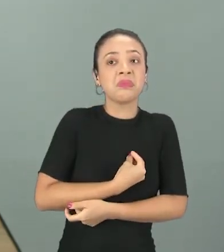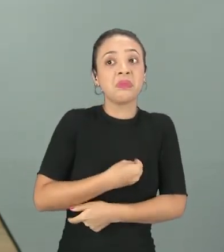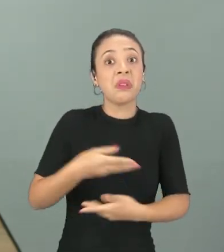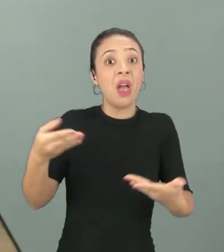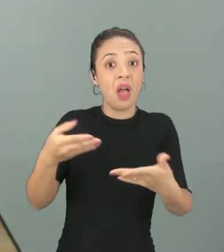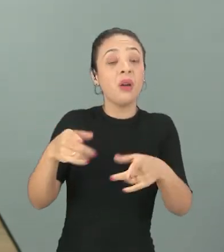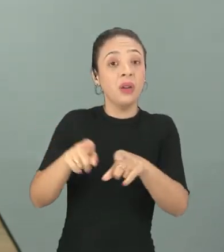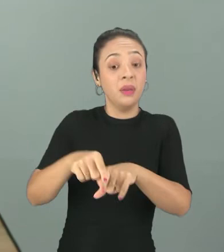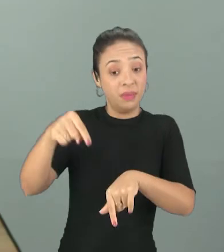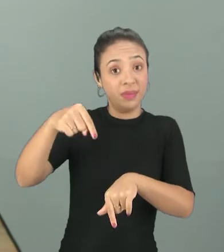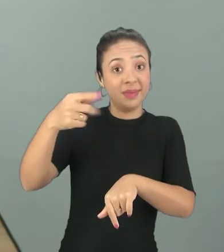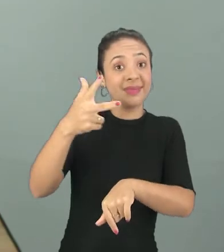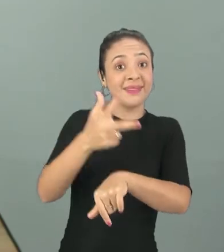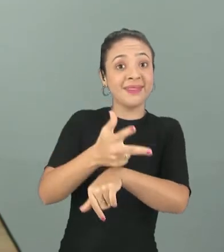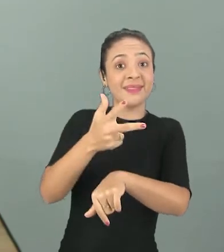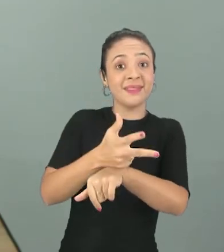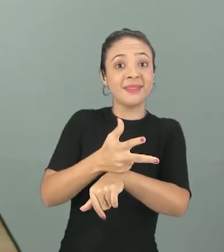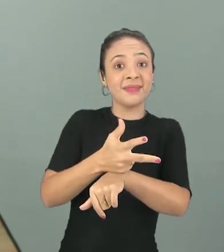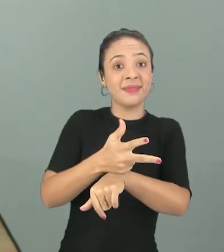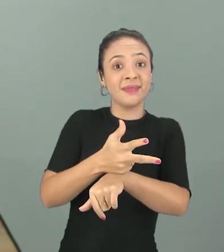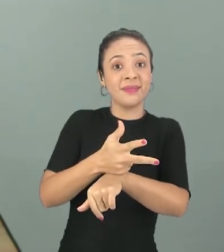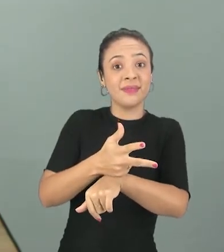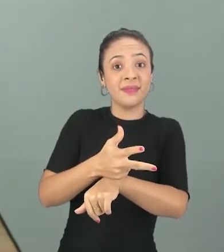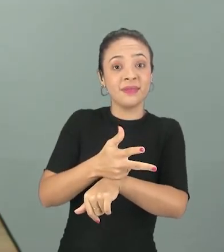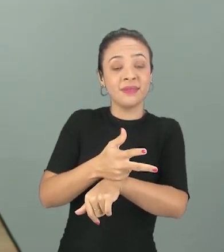aqui, agora no estúdio. Não é verdade?